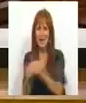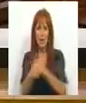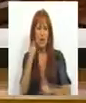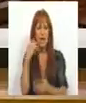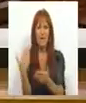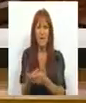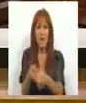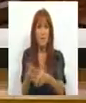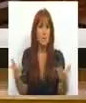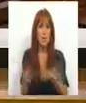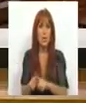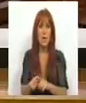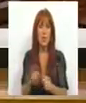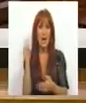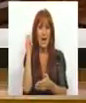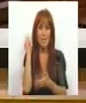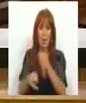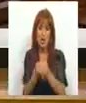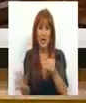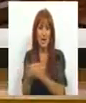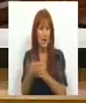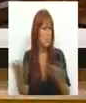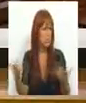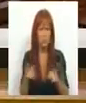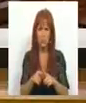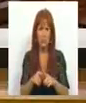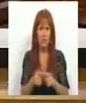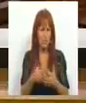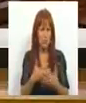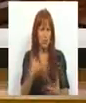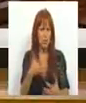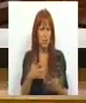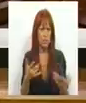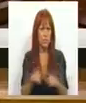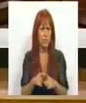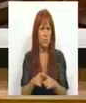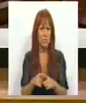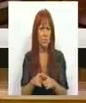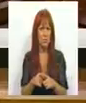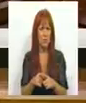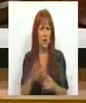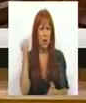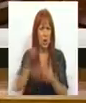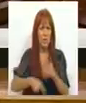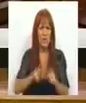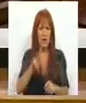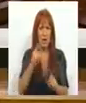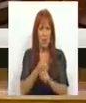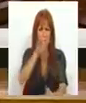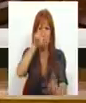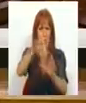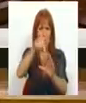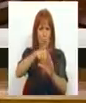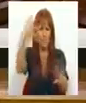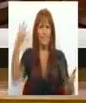o agravamento, portanto, de impostos indiretos, com significado no imposto sobre os produtos